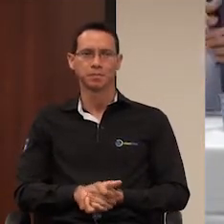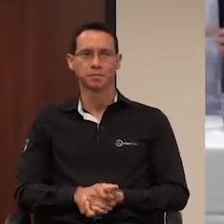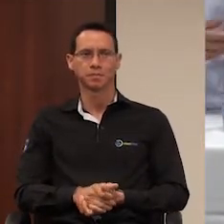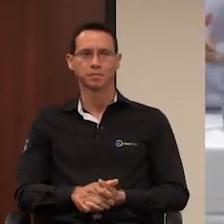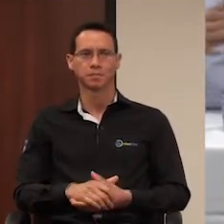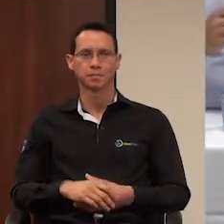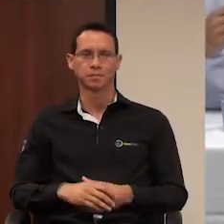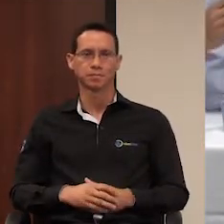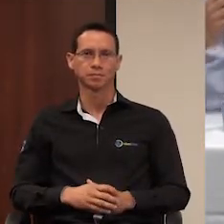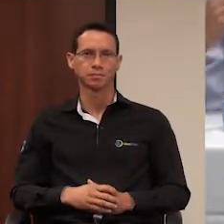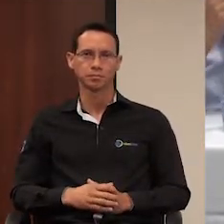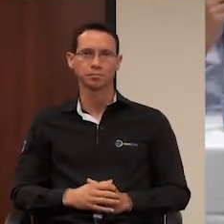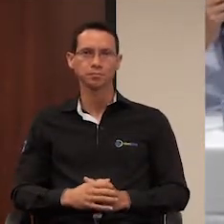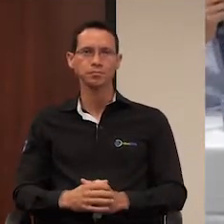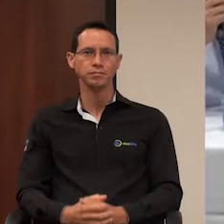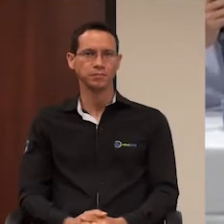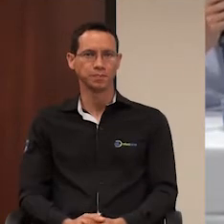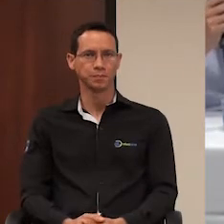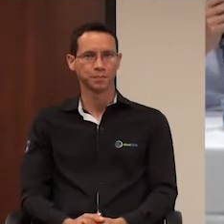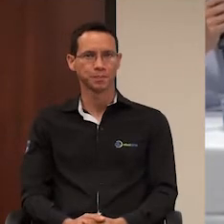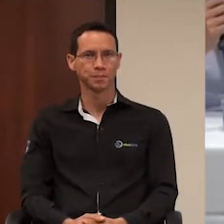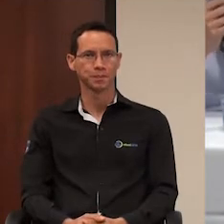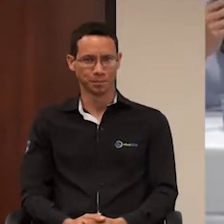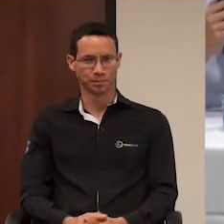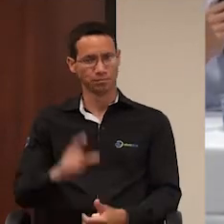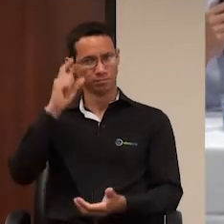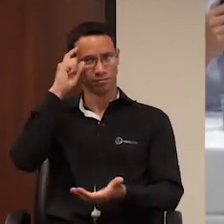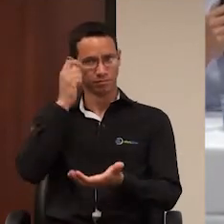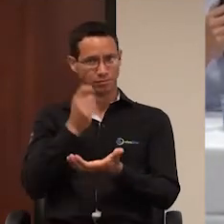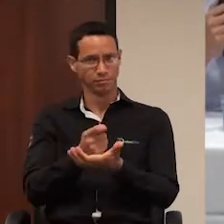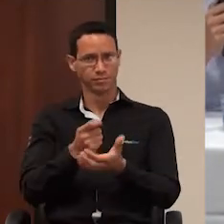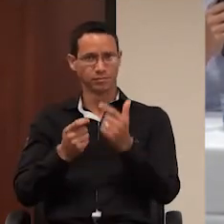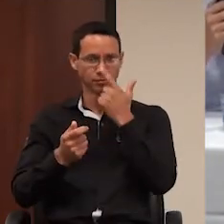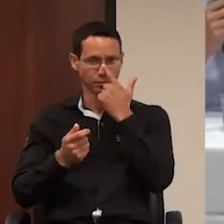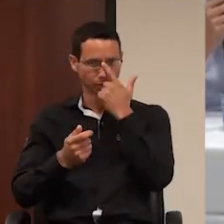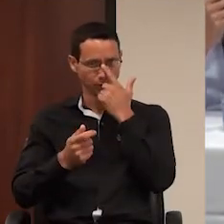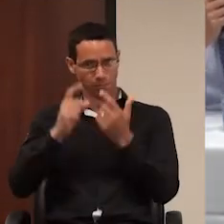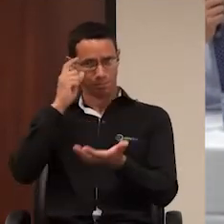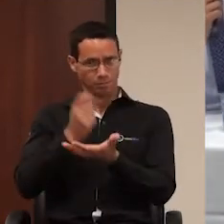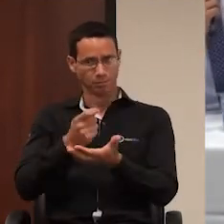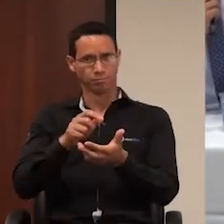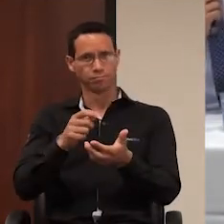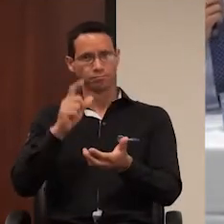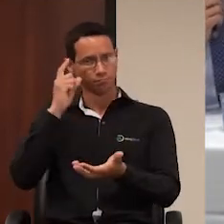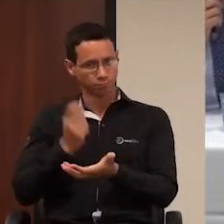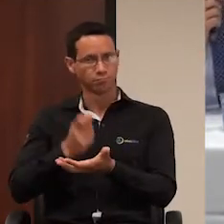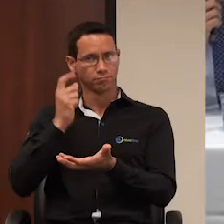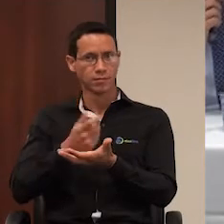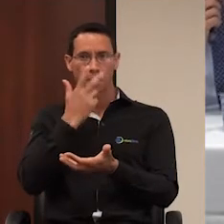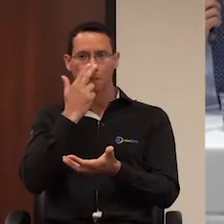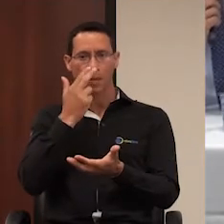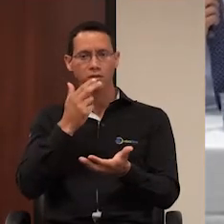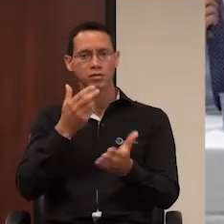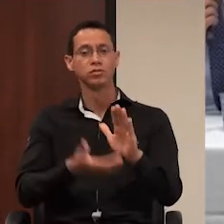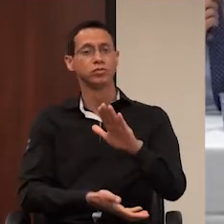Então, assim, essas decisões que vêm sendo proferidas, elas acabam eliminando do